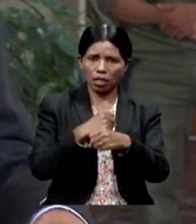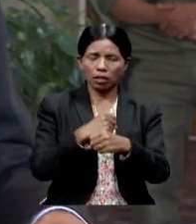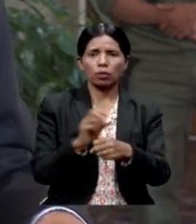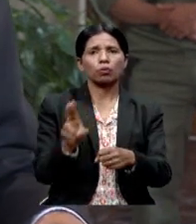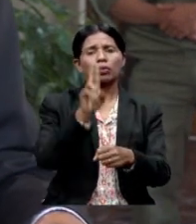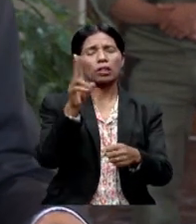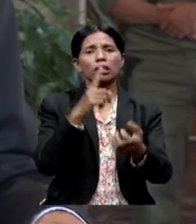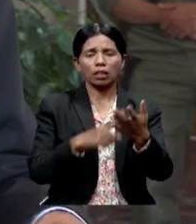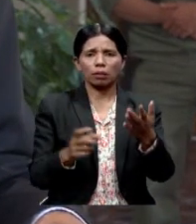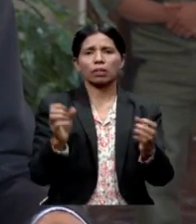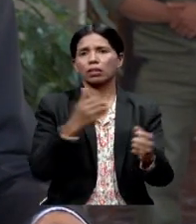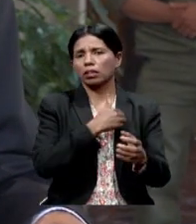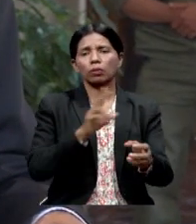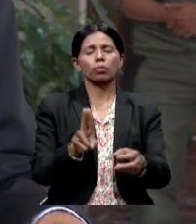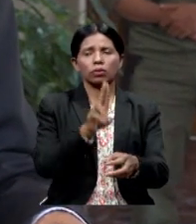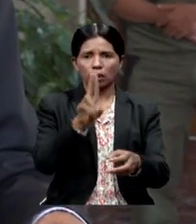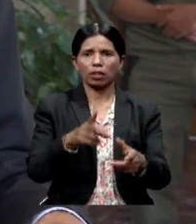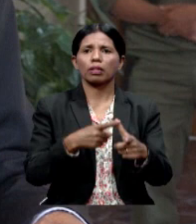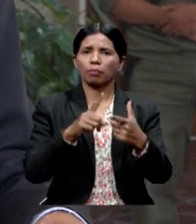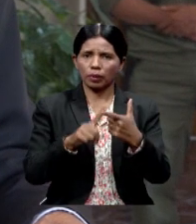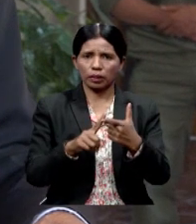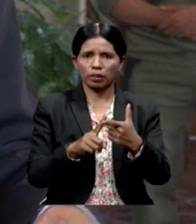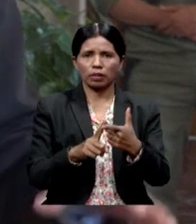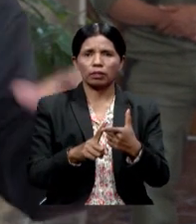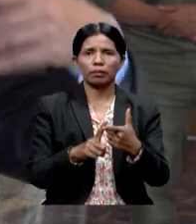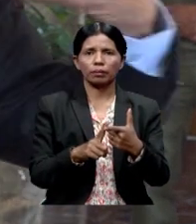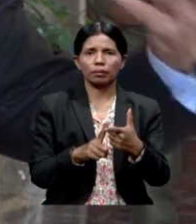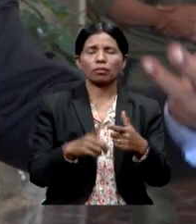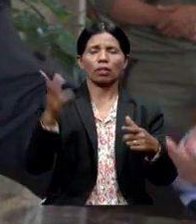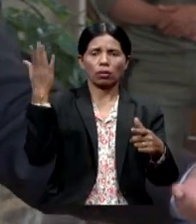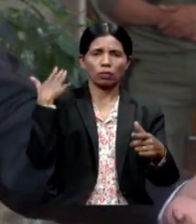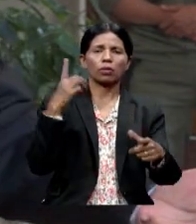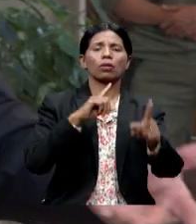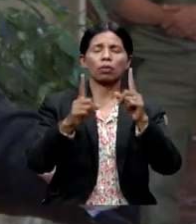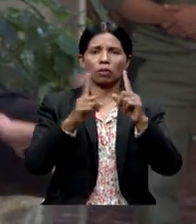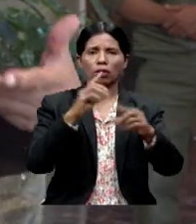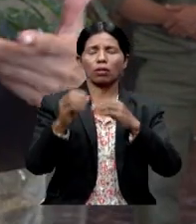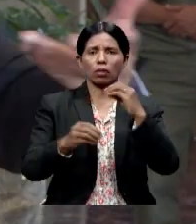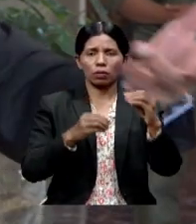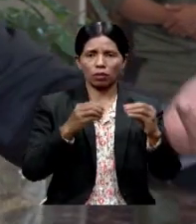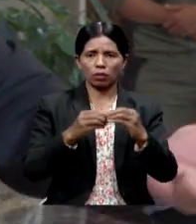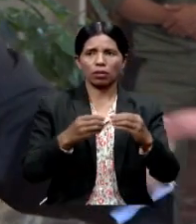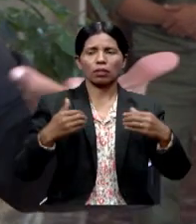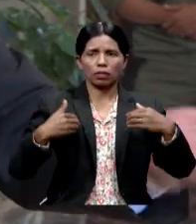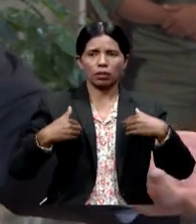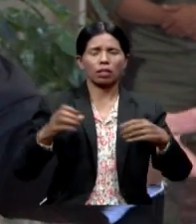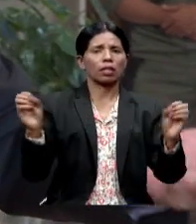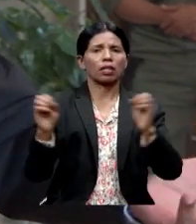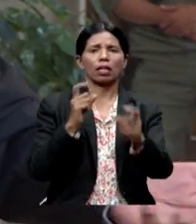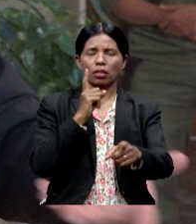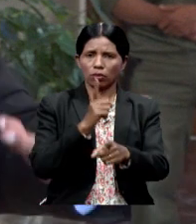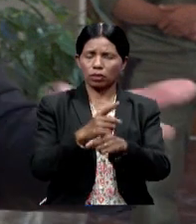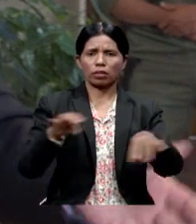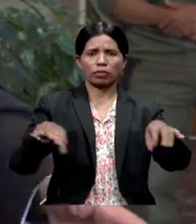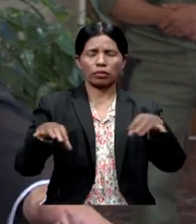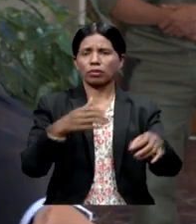e nós também, o que colhia e torna agora irregularidades, você nem é